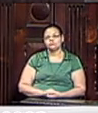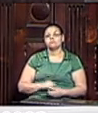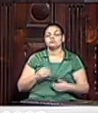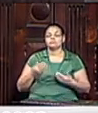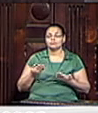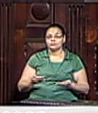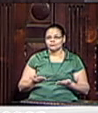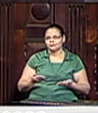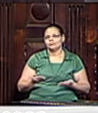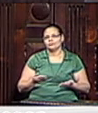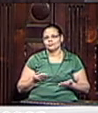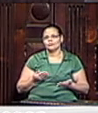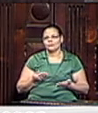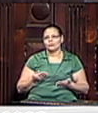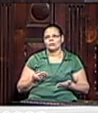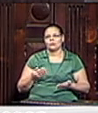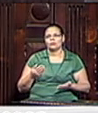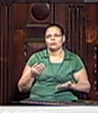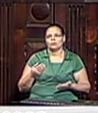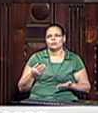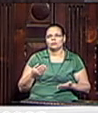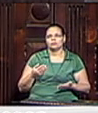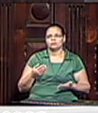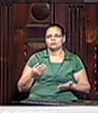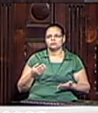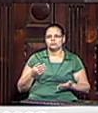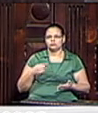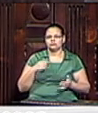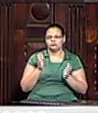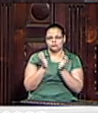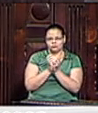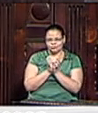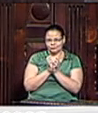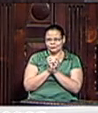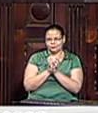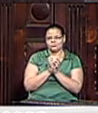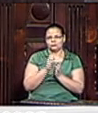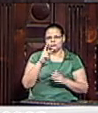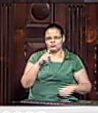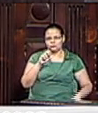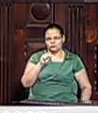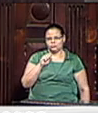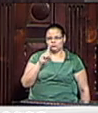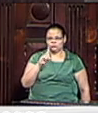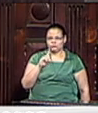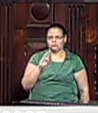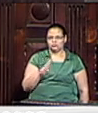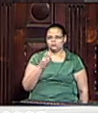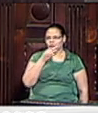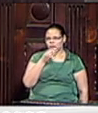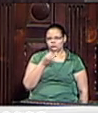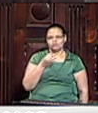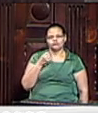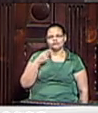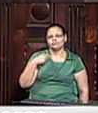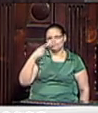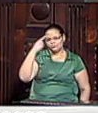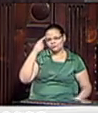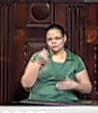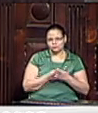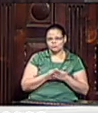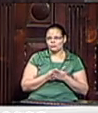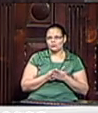Essa é a posição da bancada do PSDB, do Rio